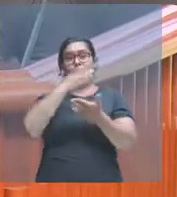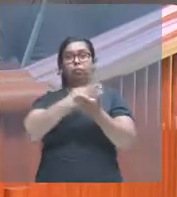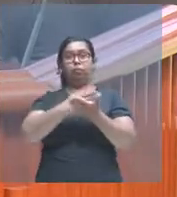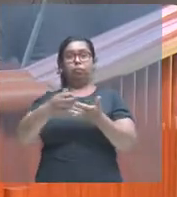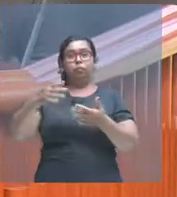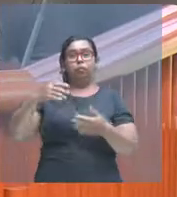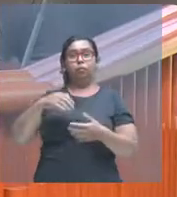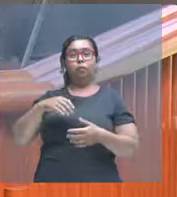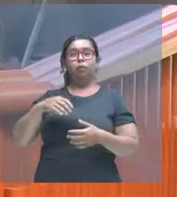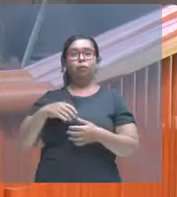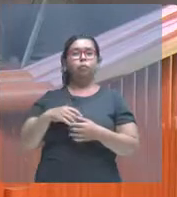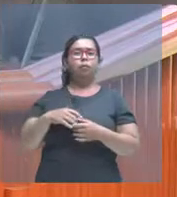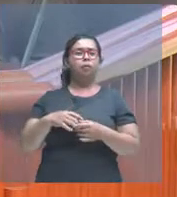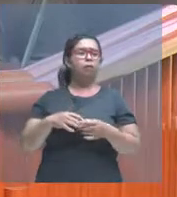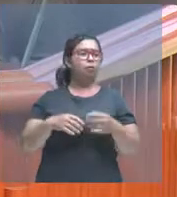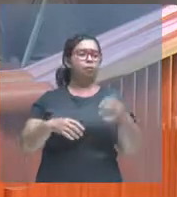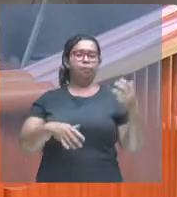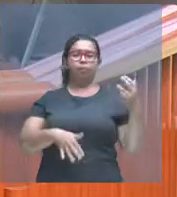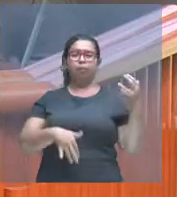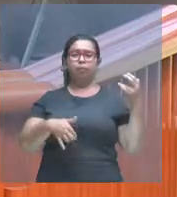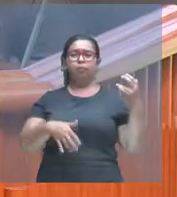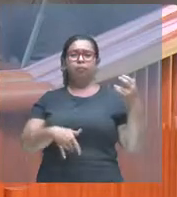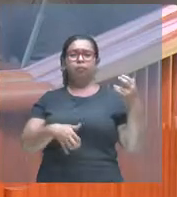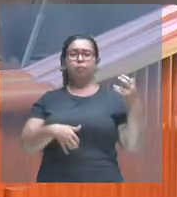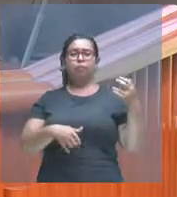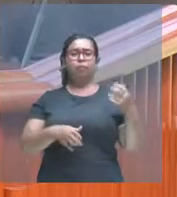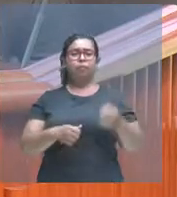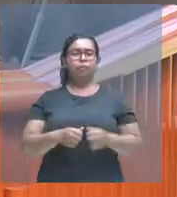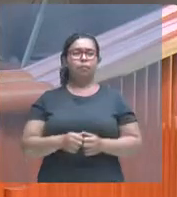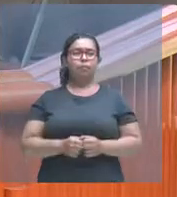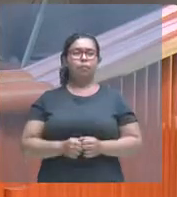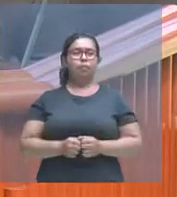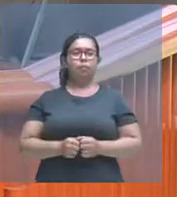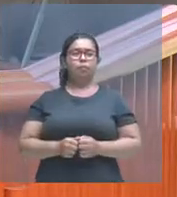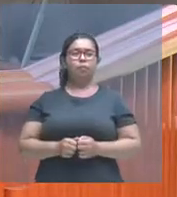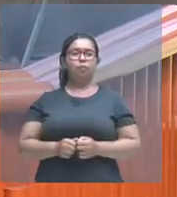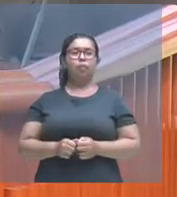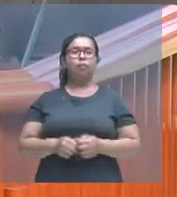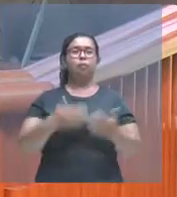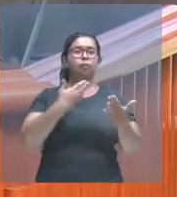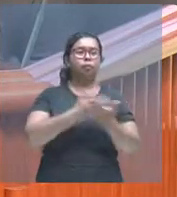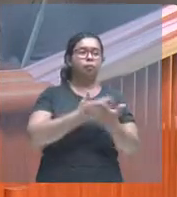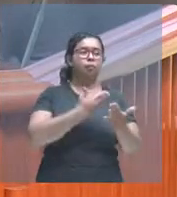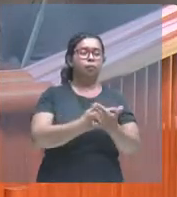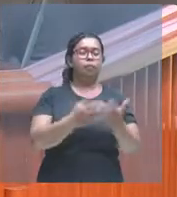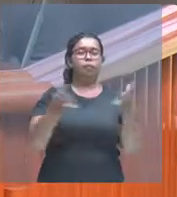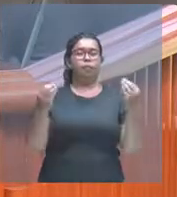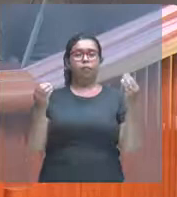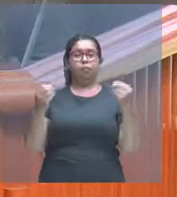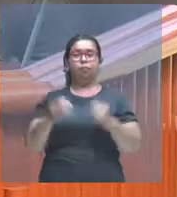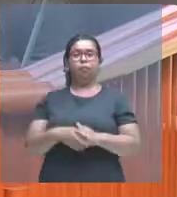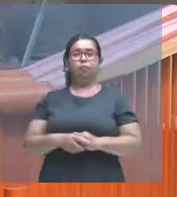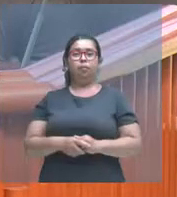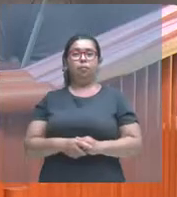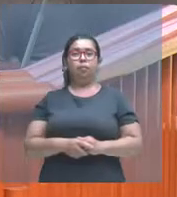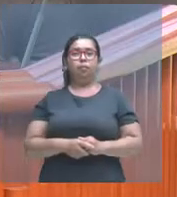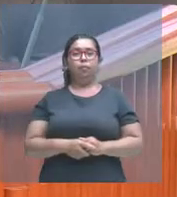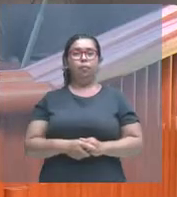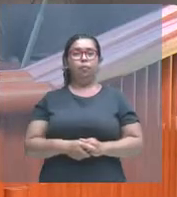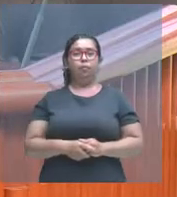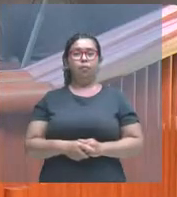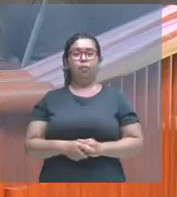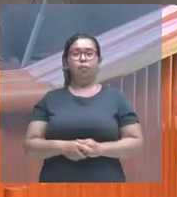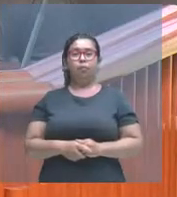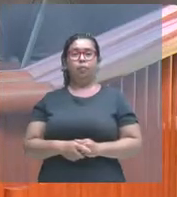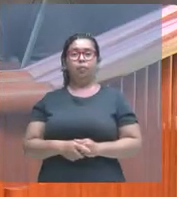de 6 cordas aos 22 anos. Dedicado aos estudos com os métodos Garoto e